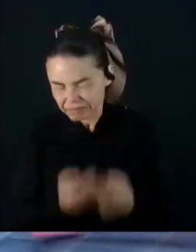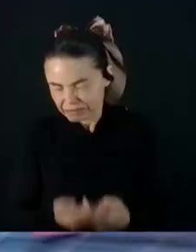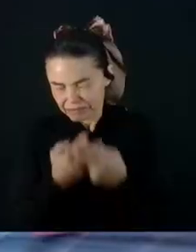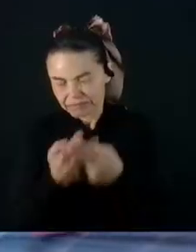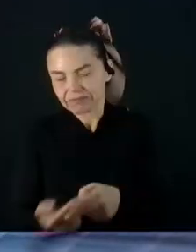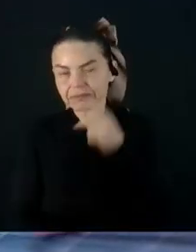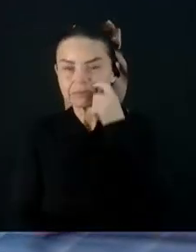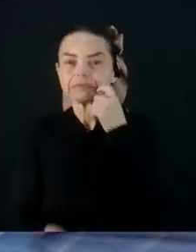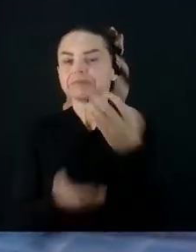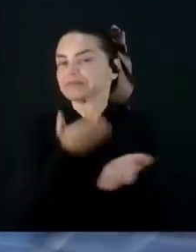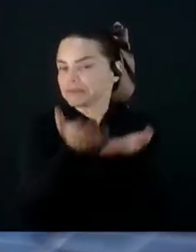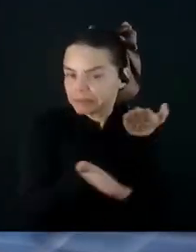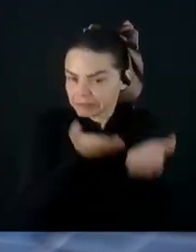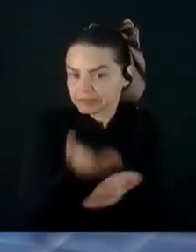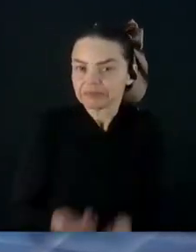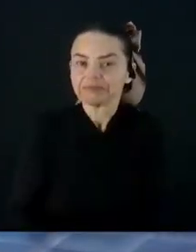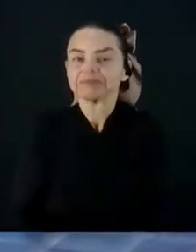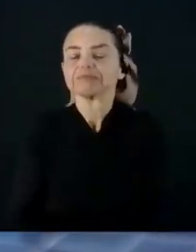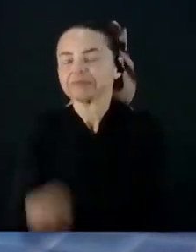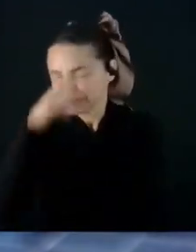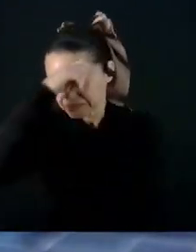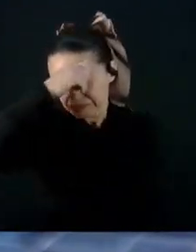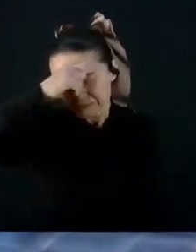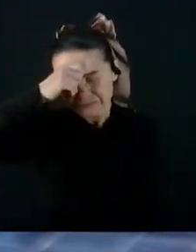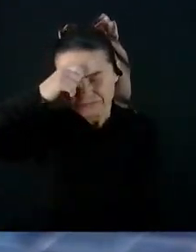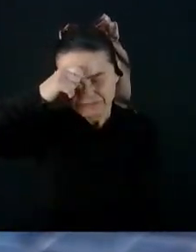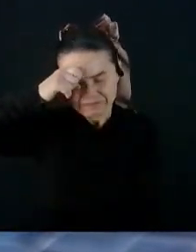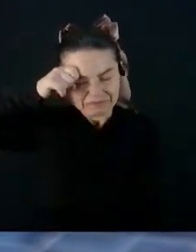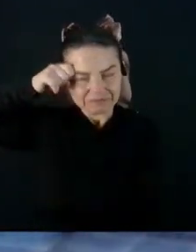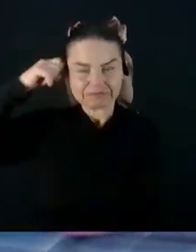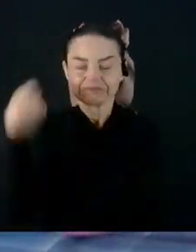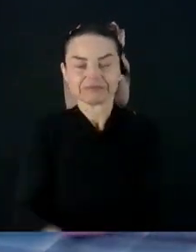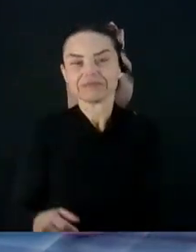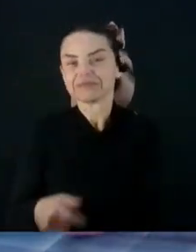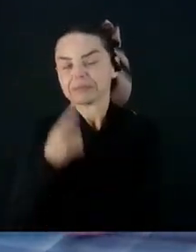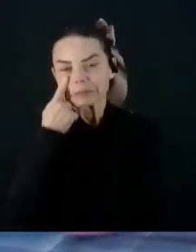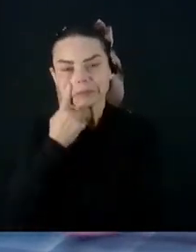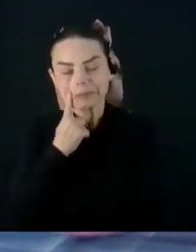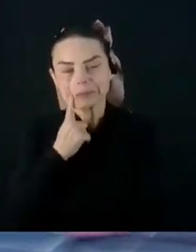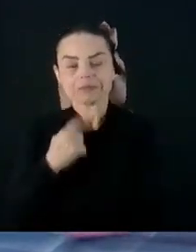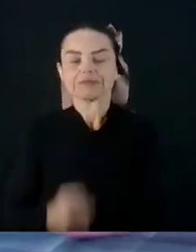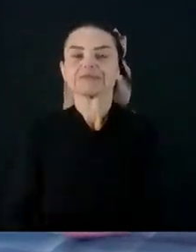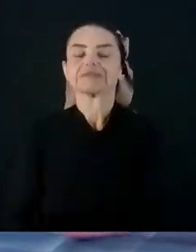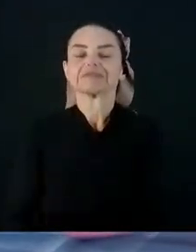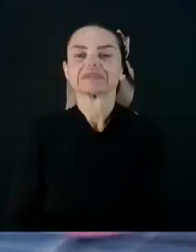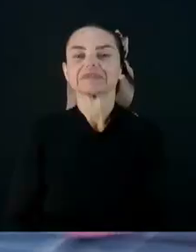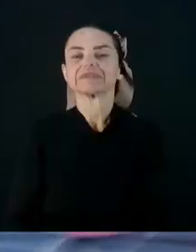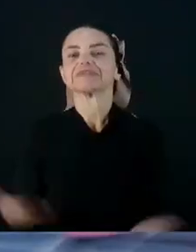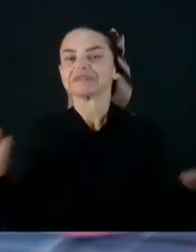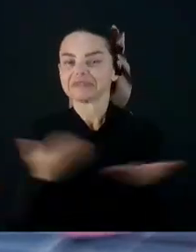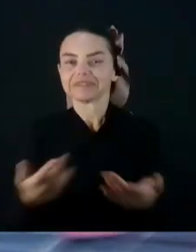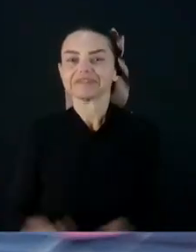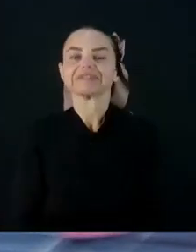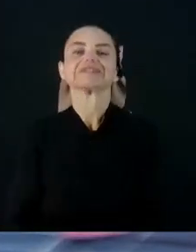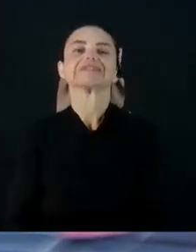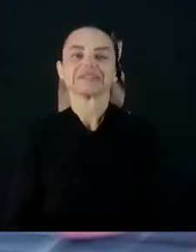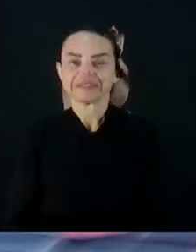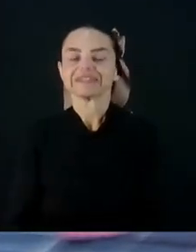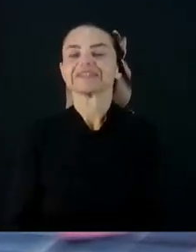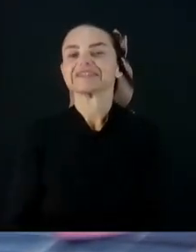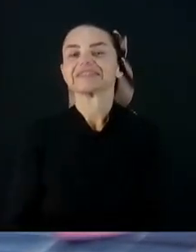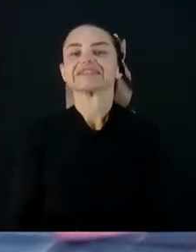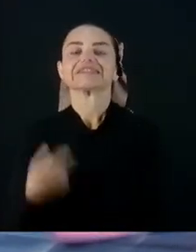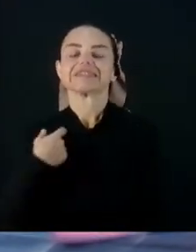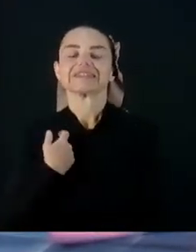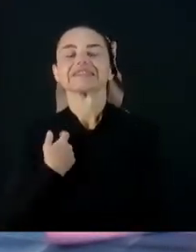dedicação. Eu suava pra colocar cursor, eu chorava pra colocar cursor. Hoje eu coloco cursor assim. Não falo de olhos